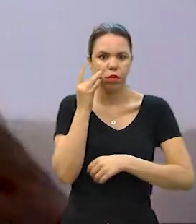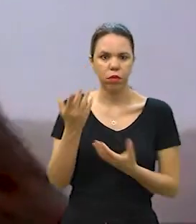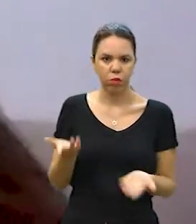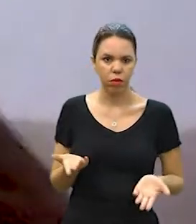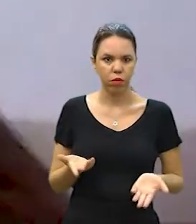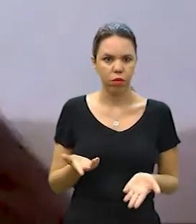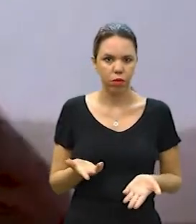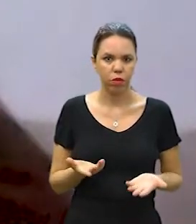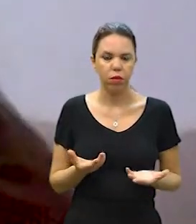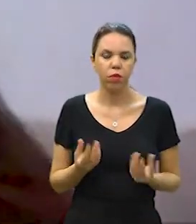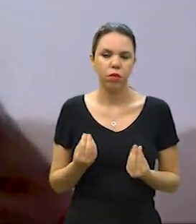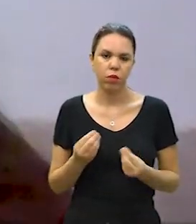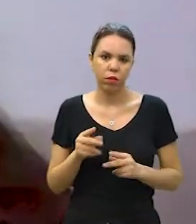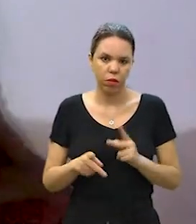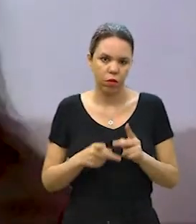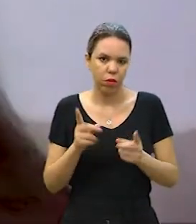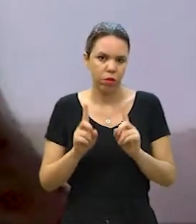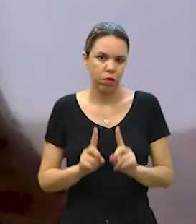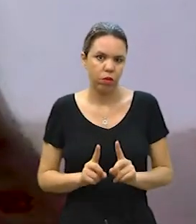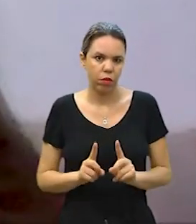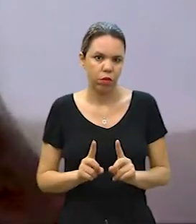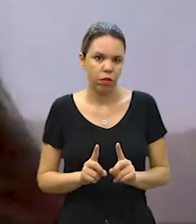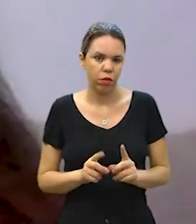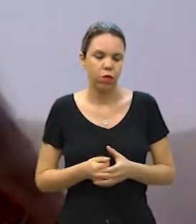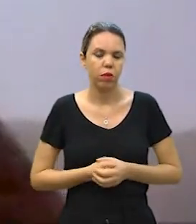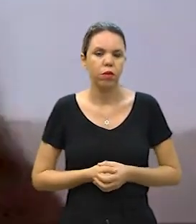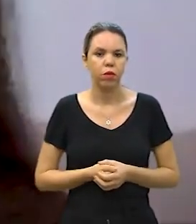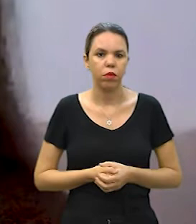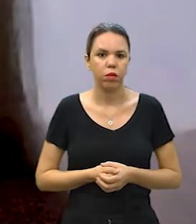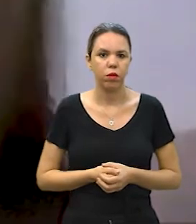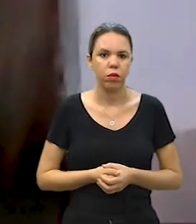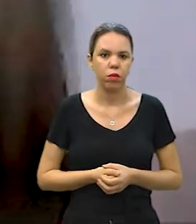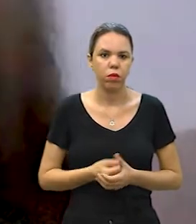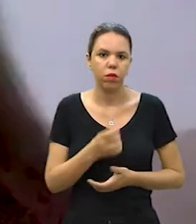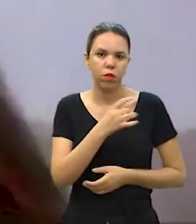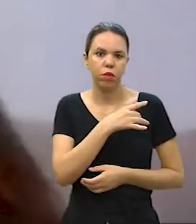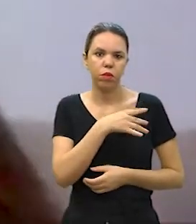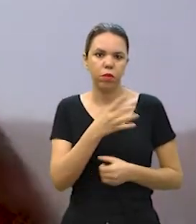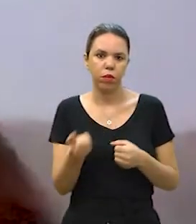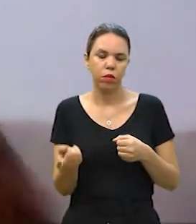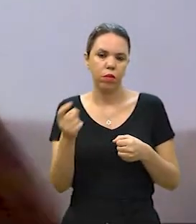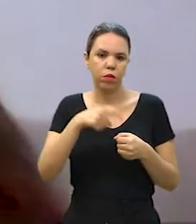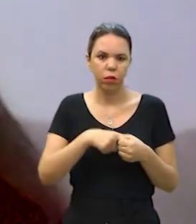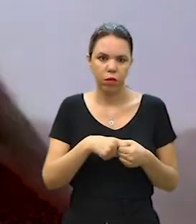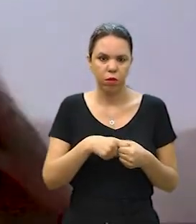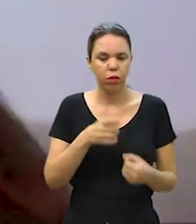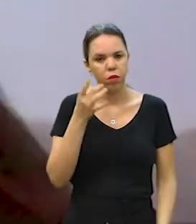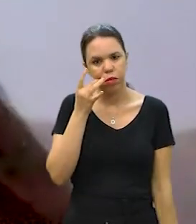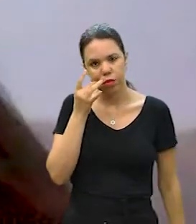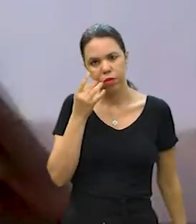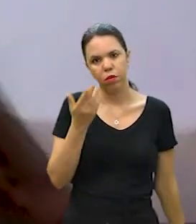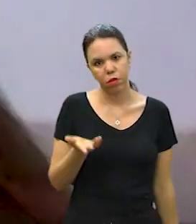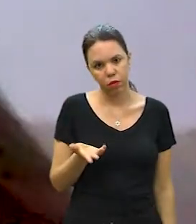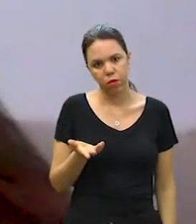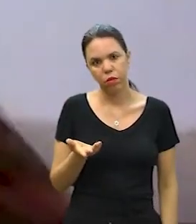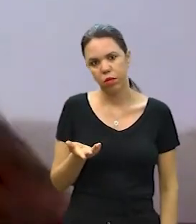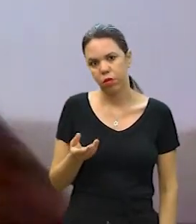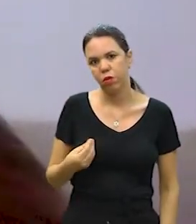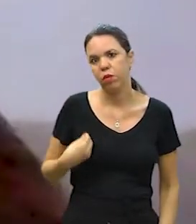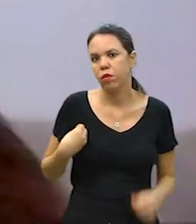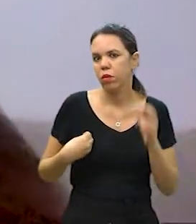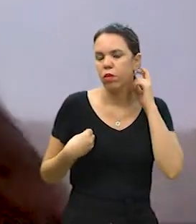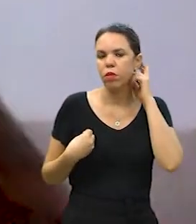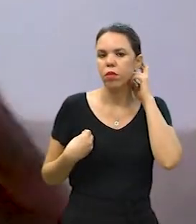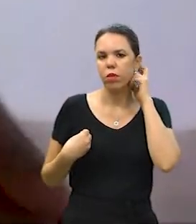presencial. E muitas pessoas com deficiências ainda estão com medo de retornar às atividades presenciais. Então, a gente ainda